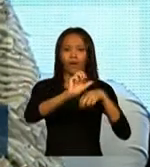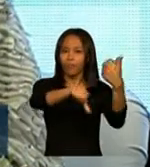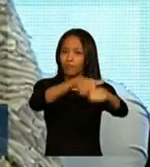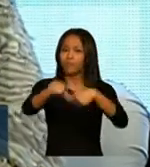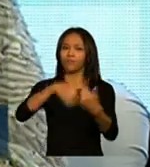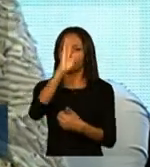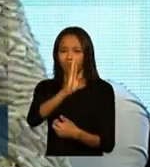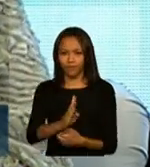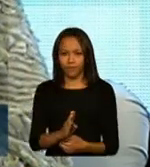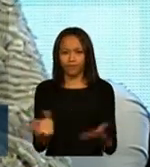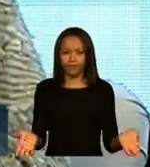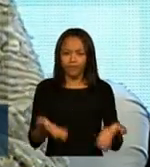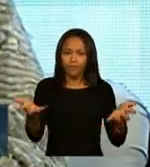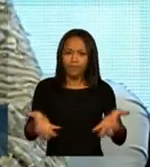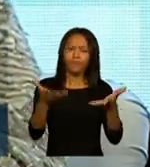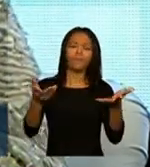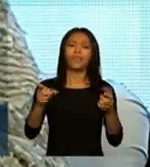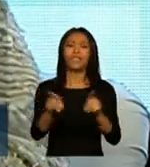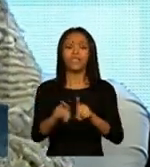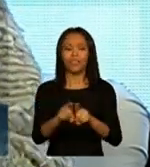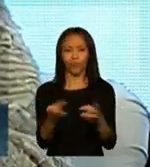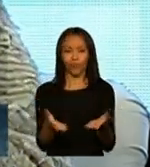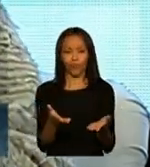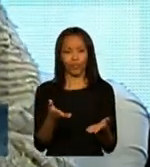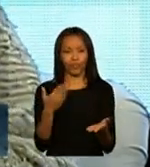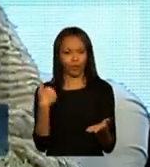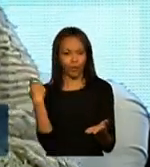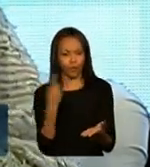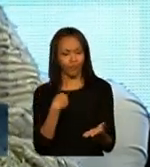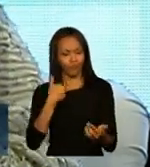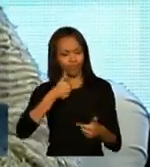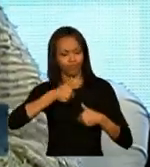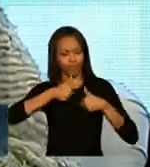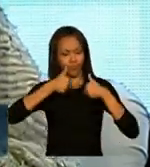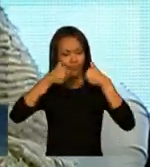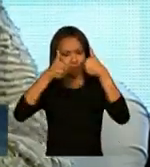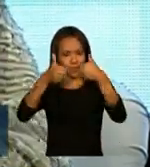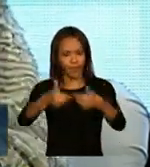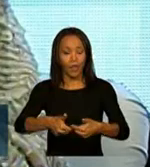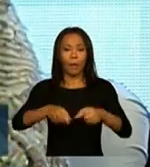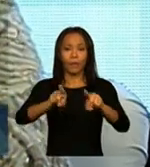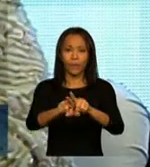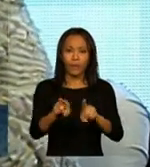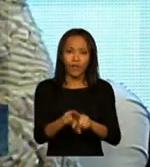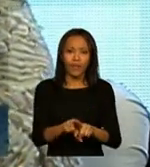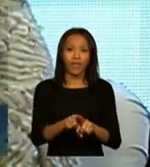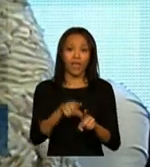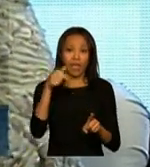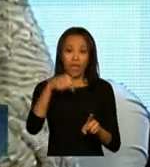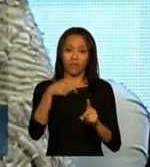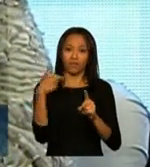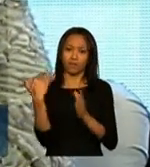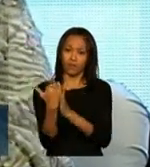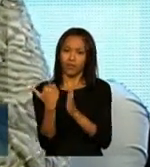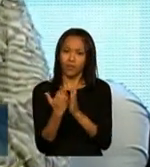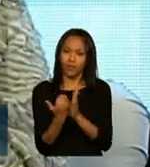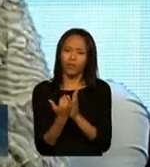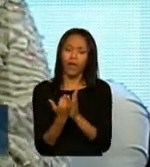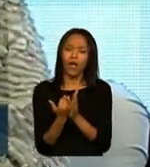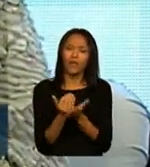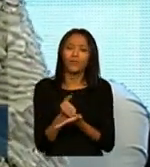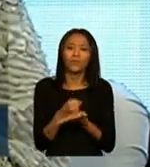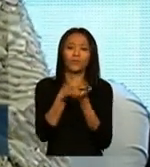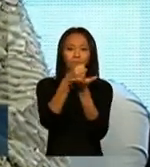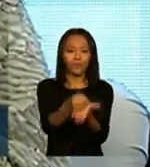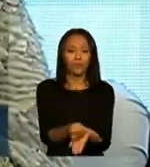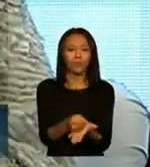essa revolução silenciosa que nós viemos fazendo ao longo desses 10 anos, porque eles incorporam e mantêm alguns valores, e eu queria